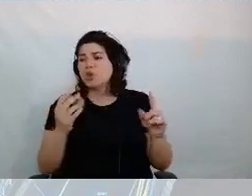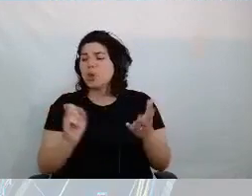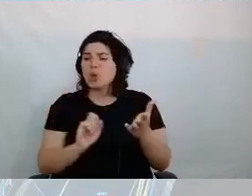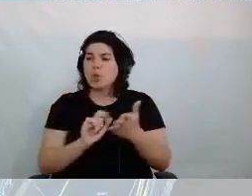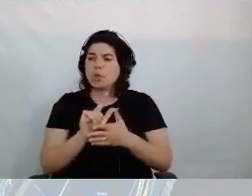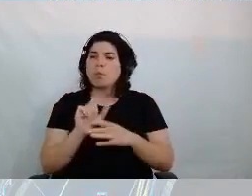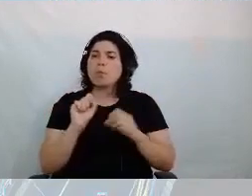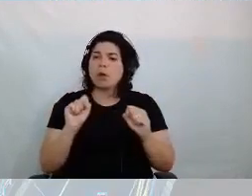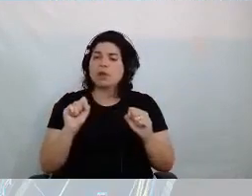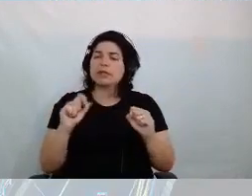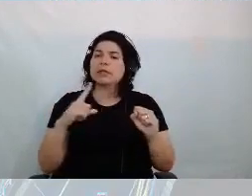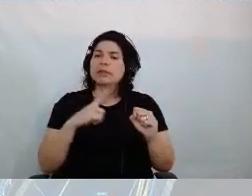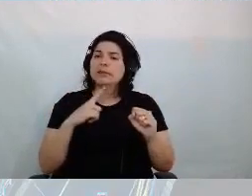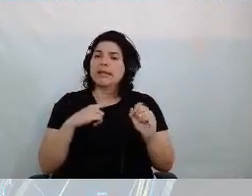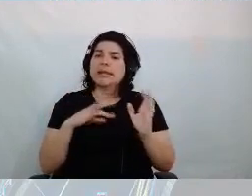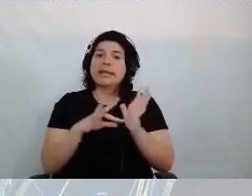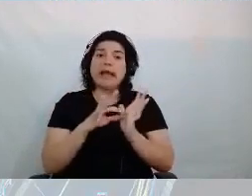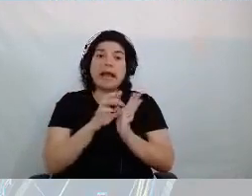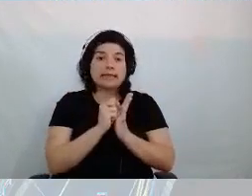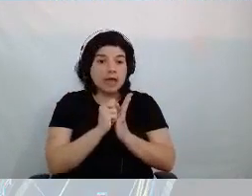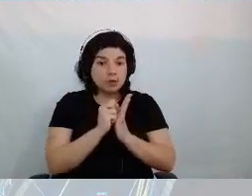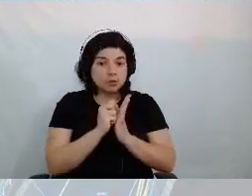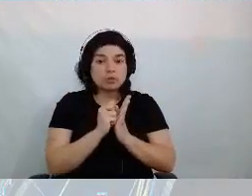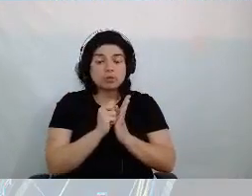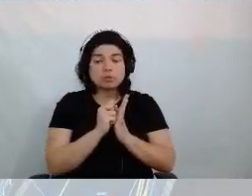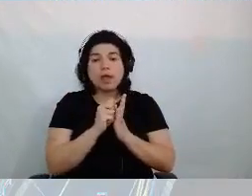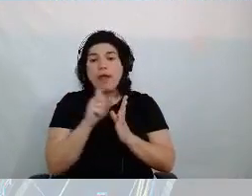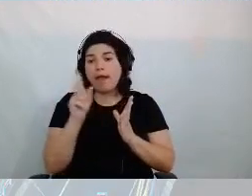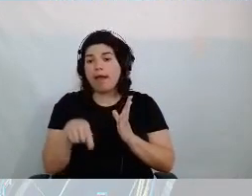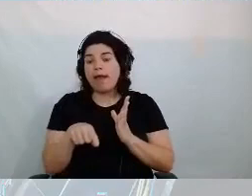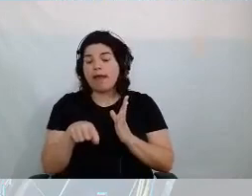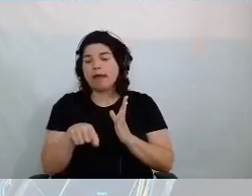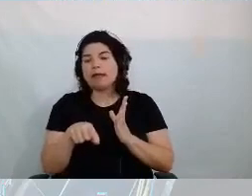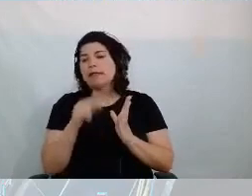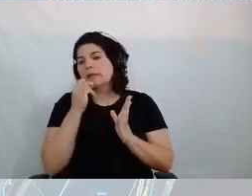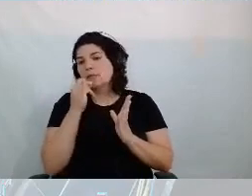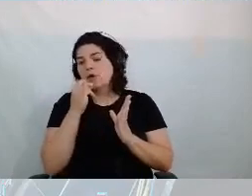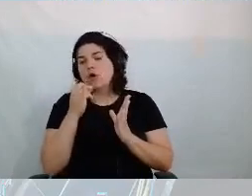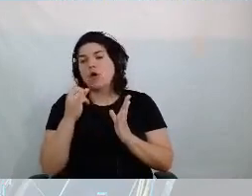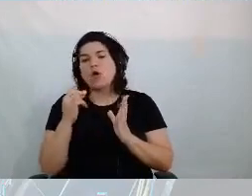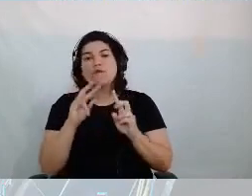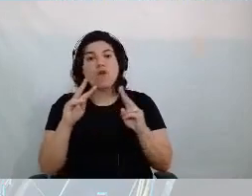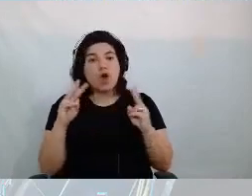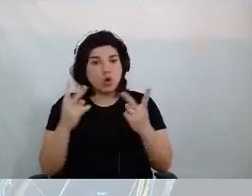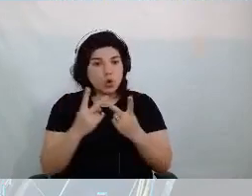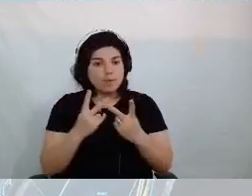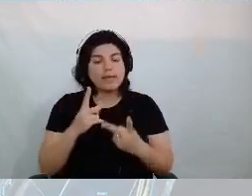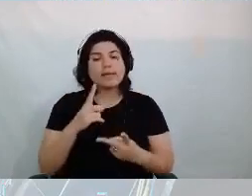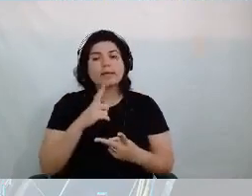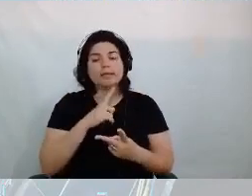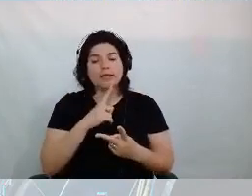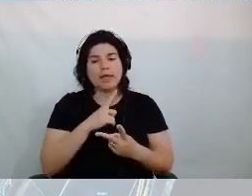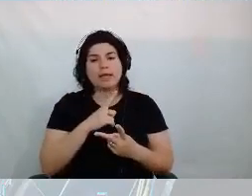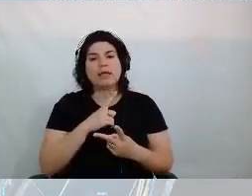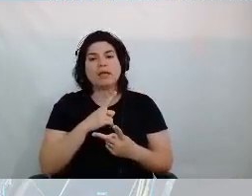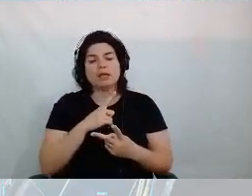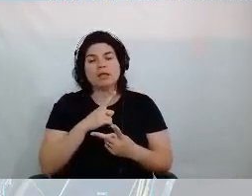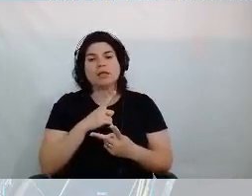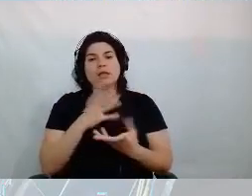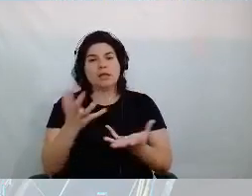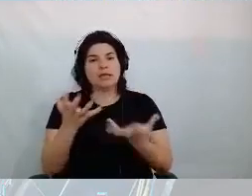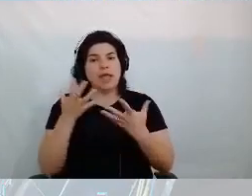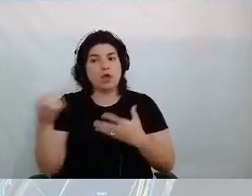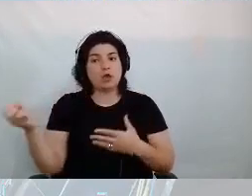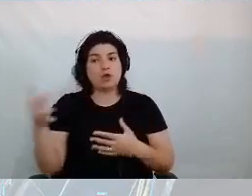como pré-requisito um cadastro. Se é alguma projeção de volume onde estão sendo esperados novos